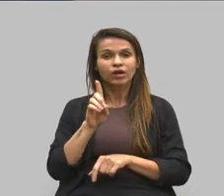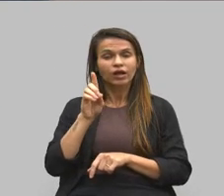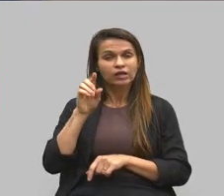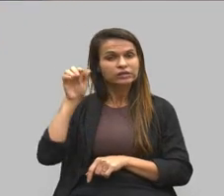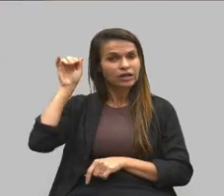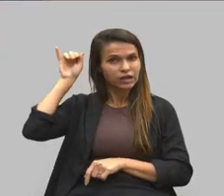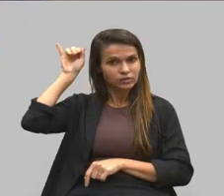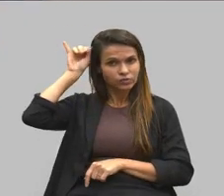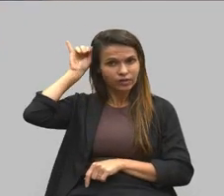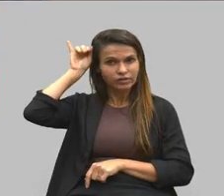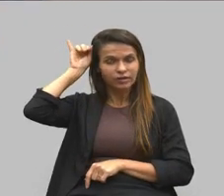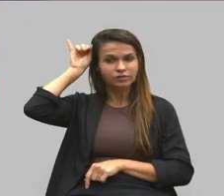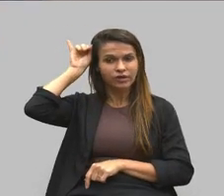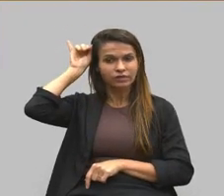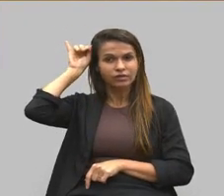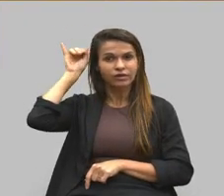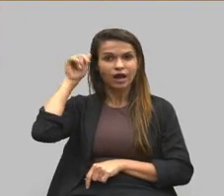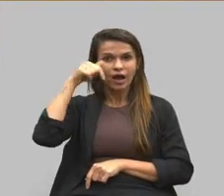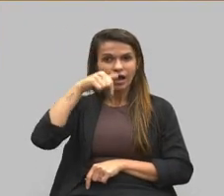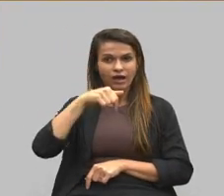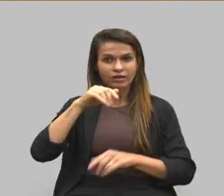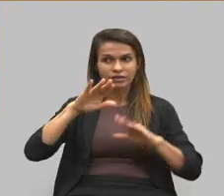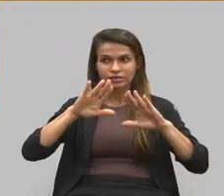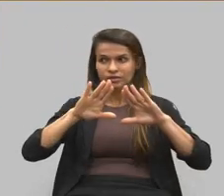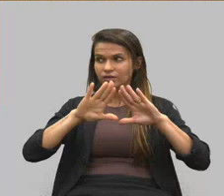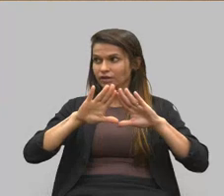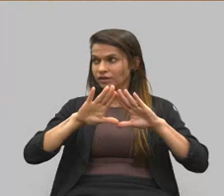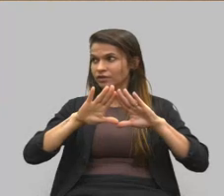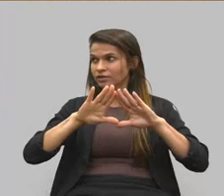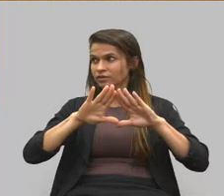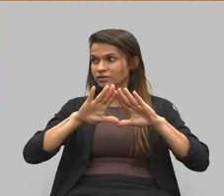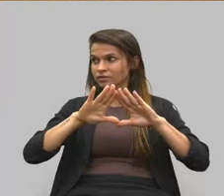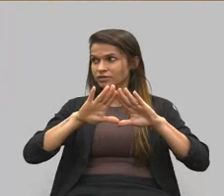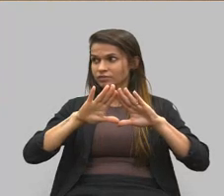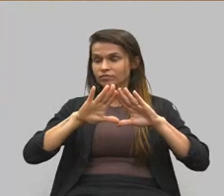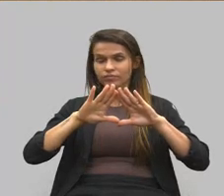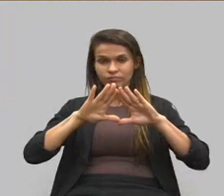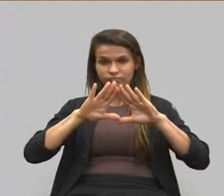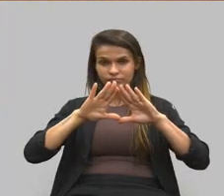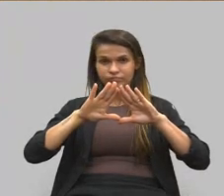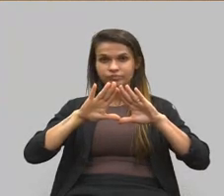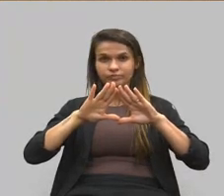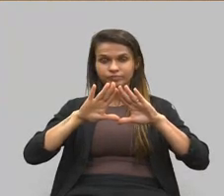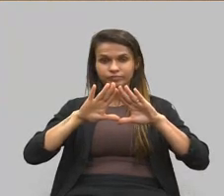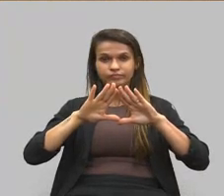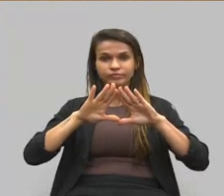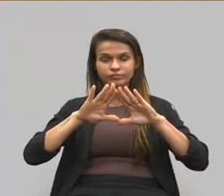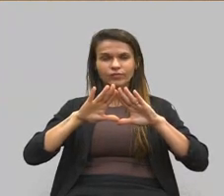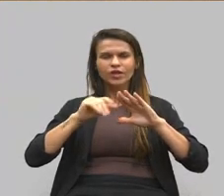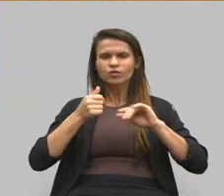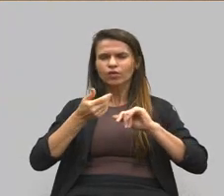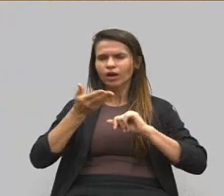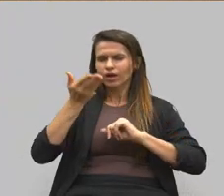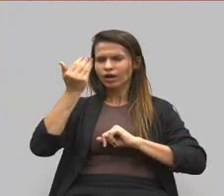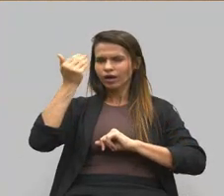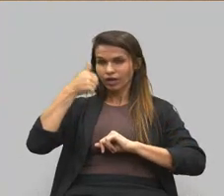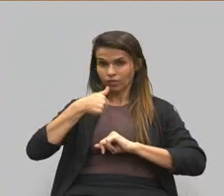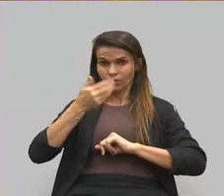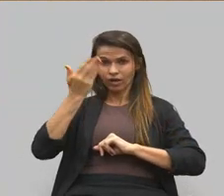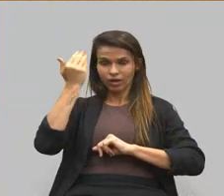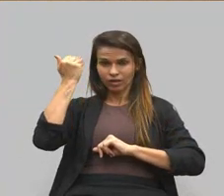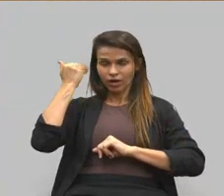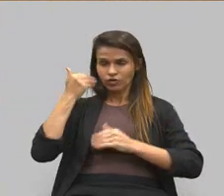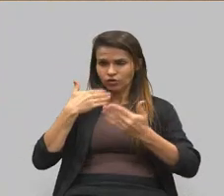intelectual aqui nesta casa e eu lá atrás conversando com